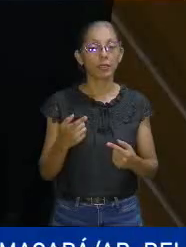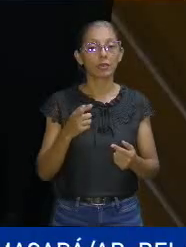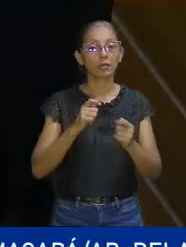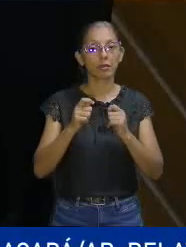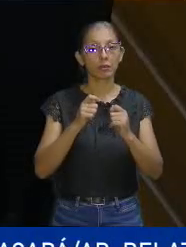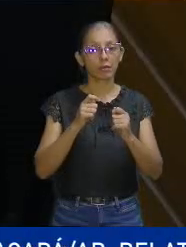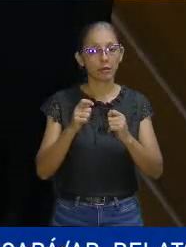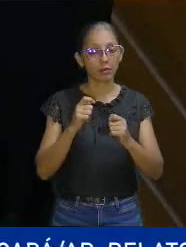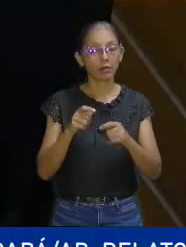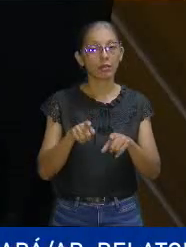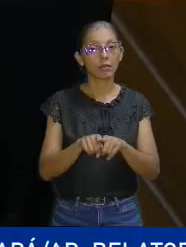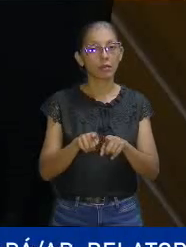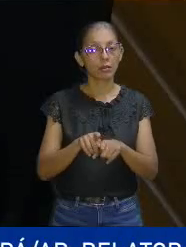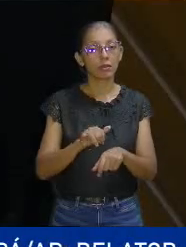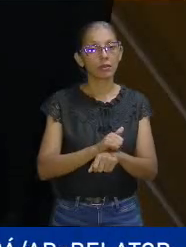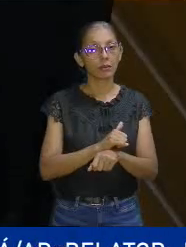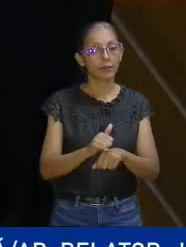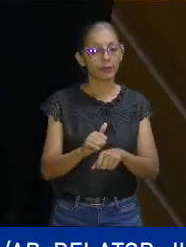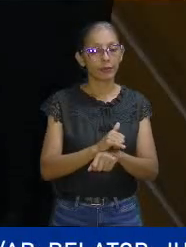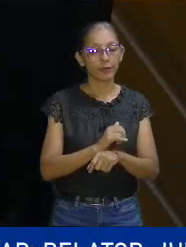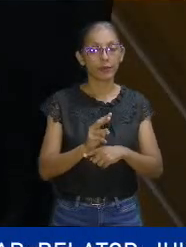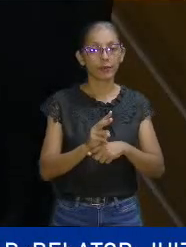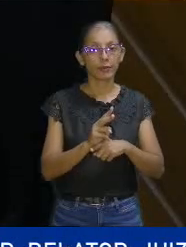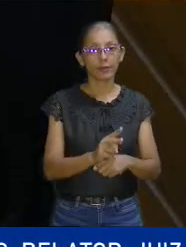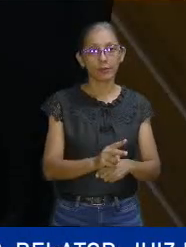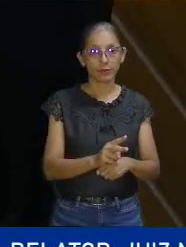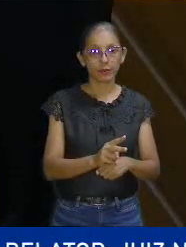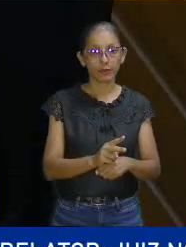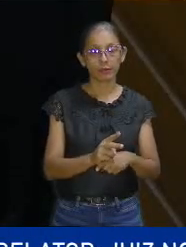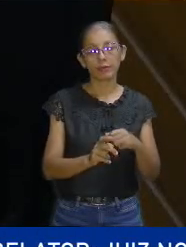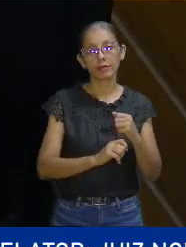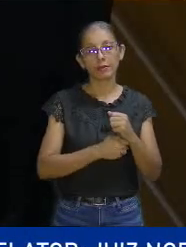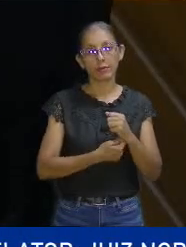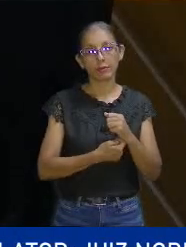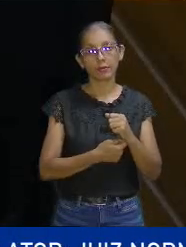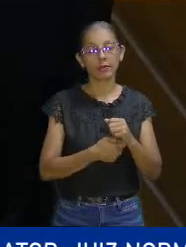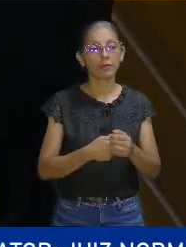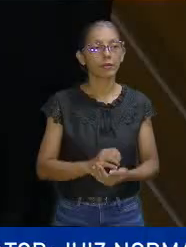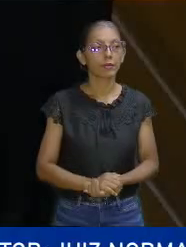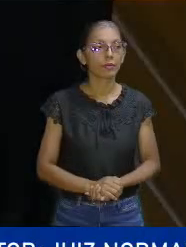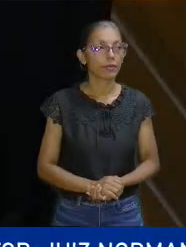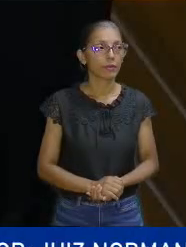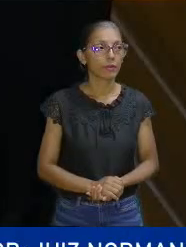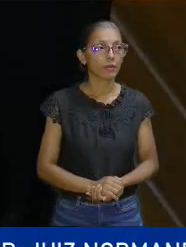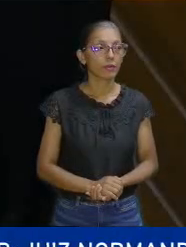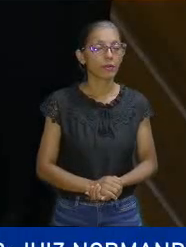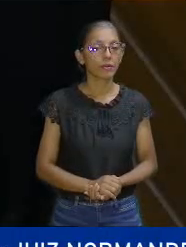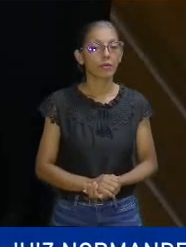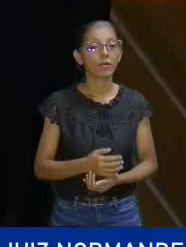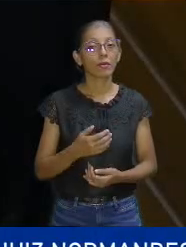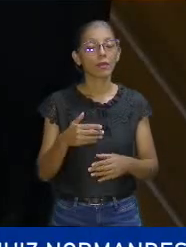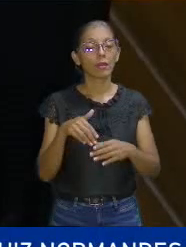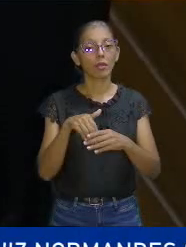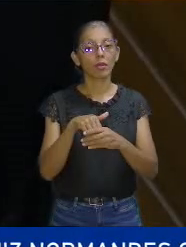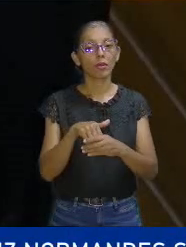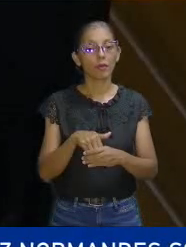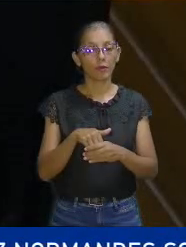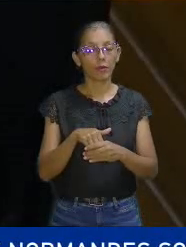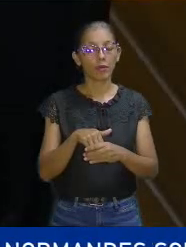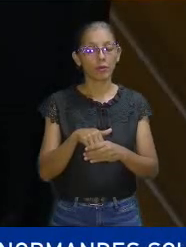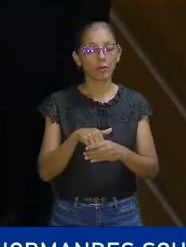e estratégica protegida por sigilo legal. Diante do exposto, eu voto pelo